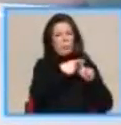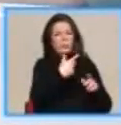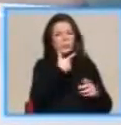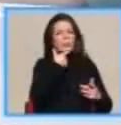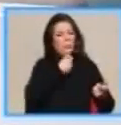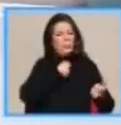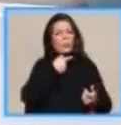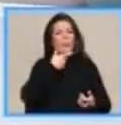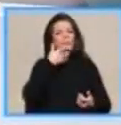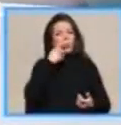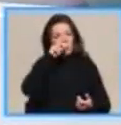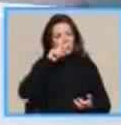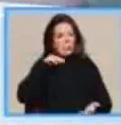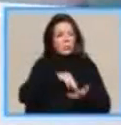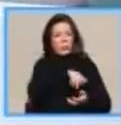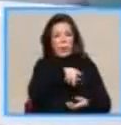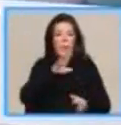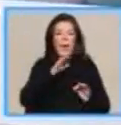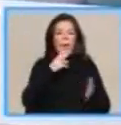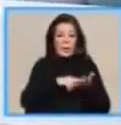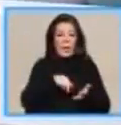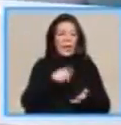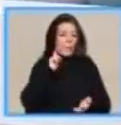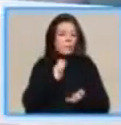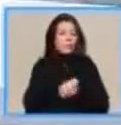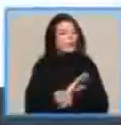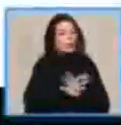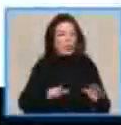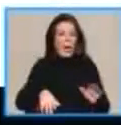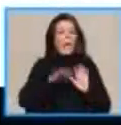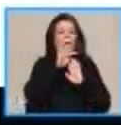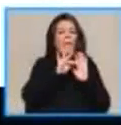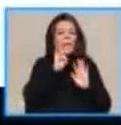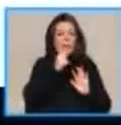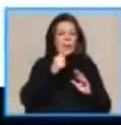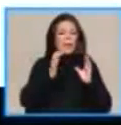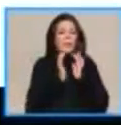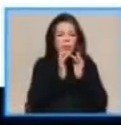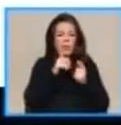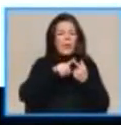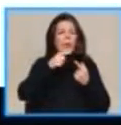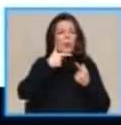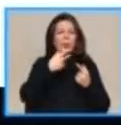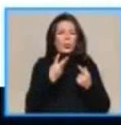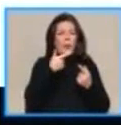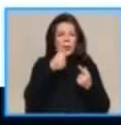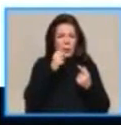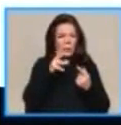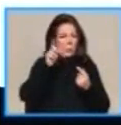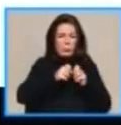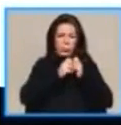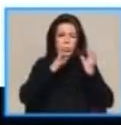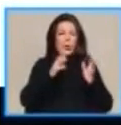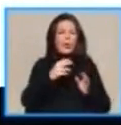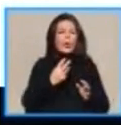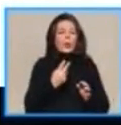campanha difamatória. A verdade é que esta notícia já está no Twitter, já está no Facebook, foi até criado uma página no Wikipedia, está também